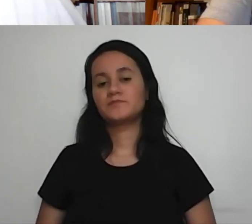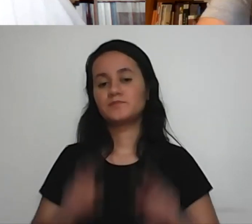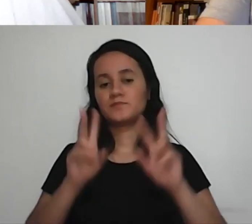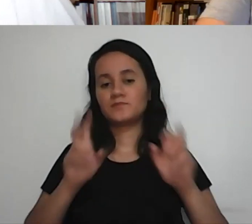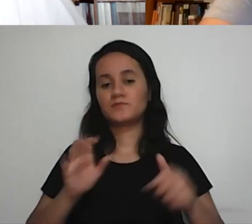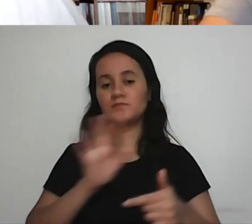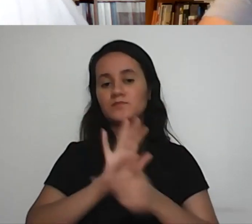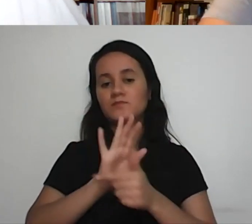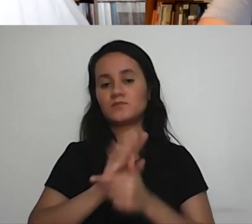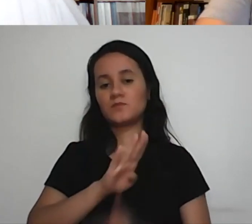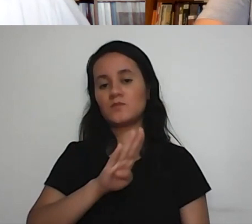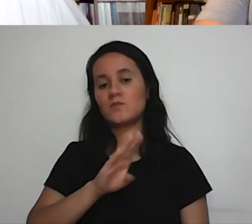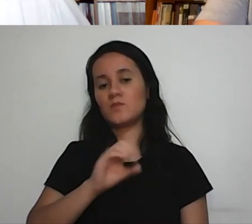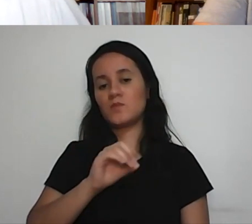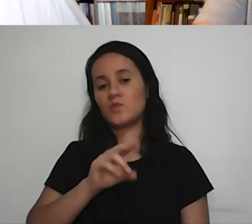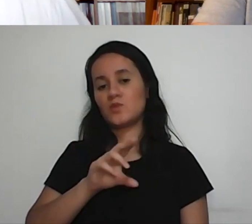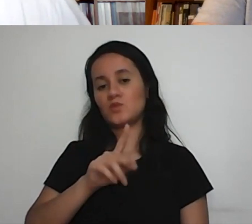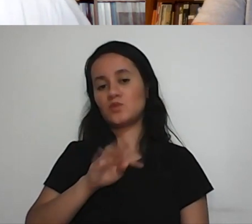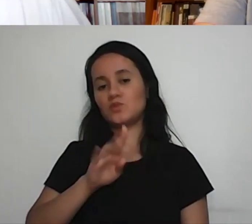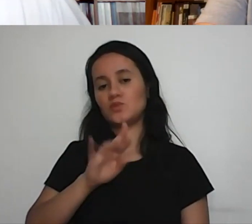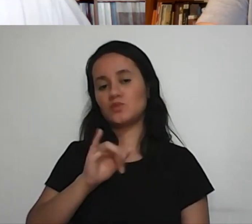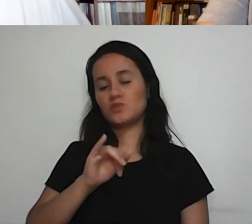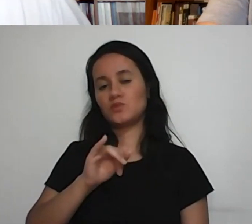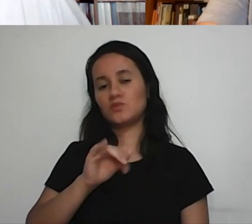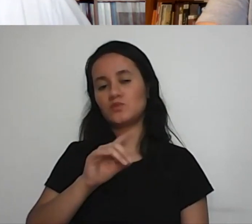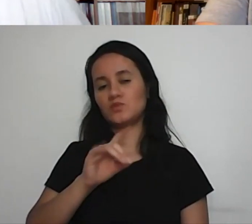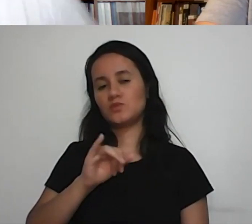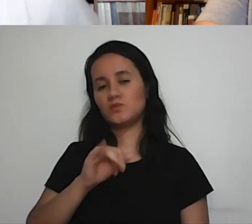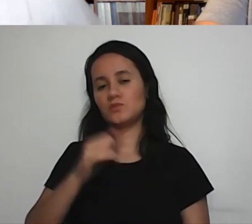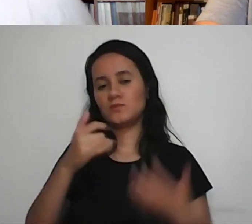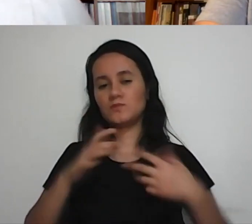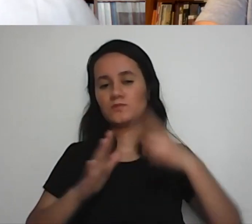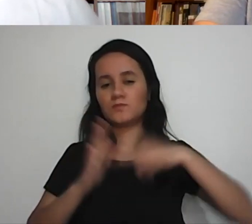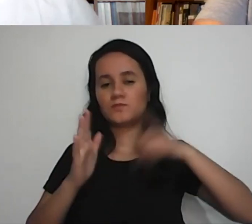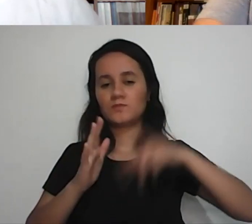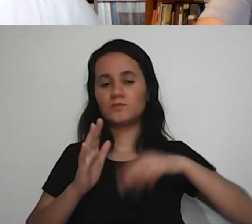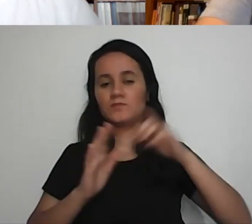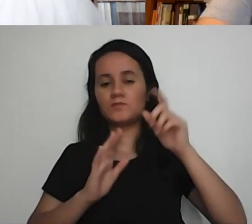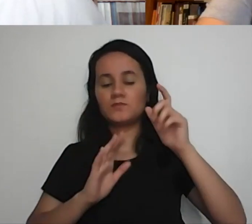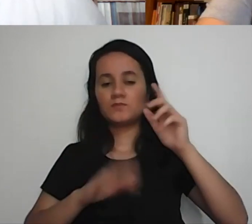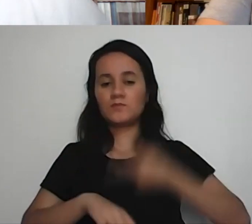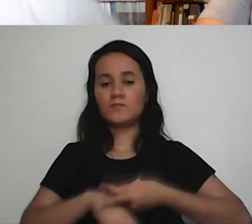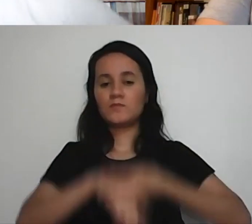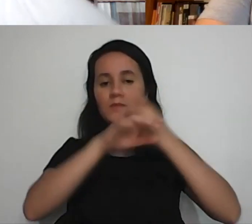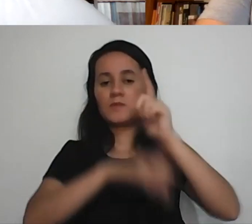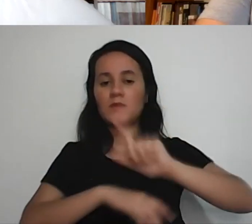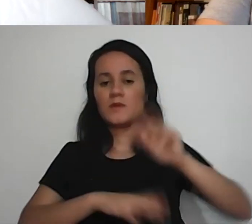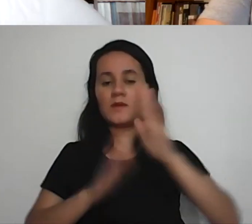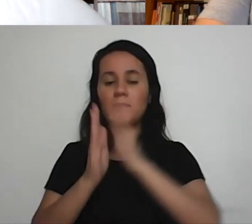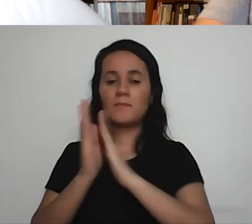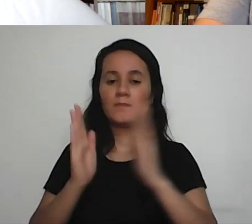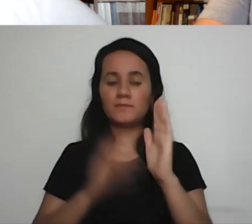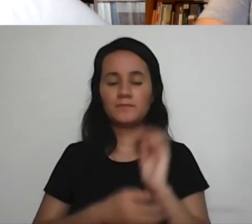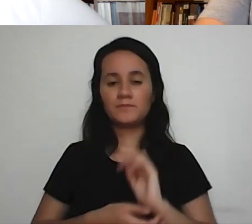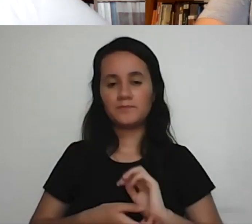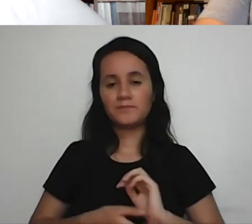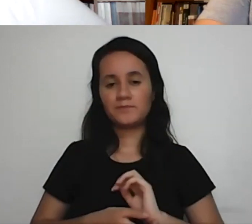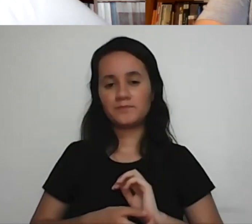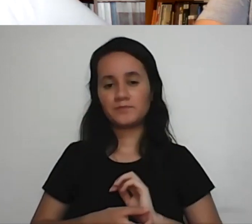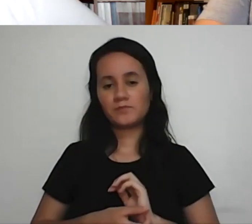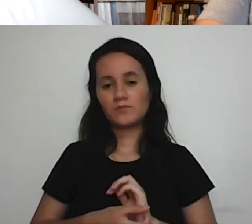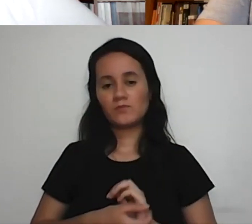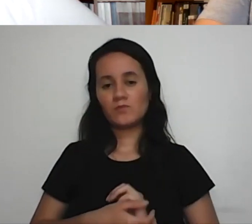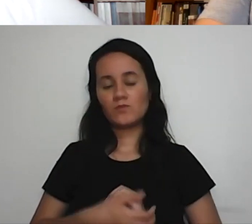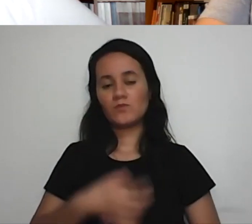de booktubers nessa mediação entre editoras, leitores, os prêmios literários e as bibliotecas, né? Esse